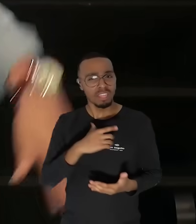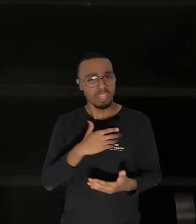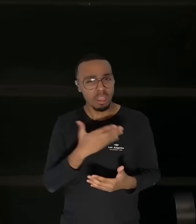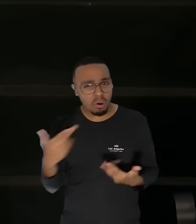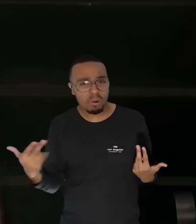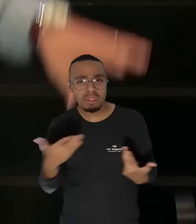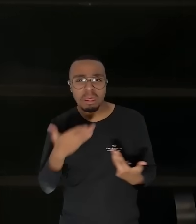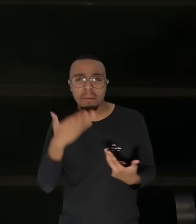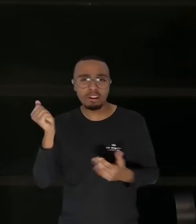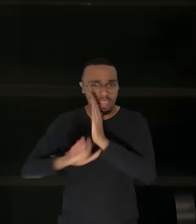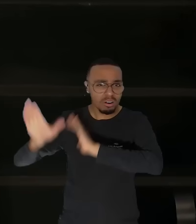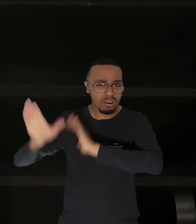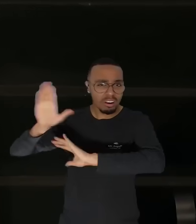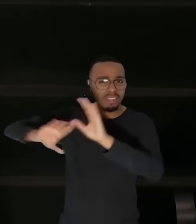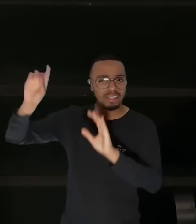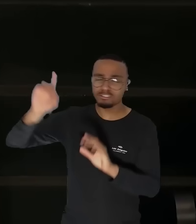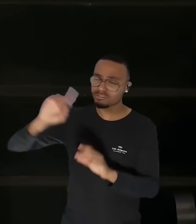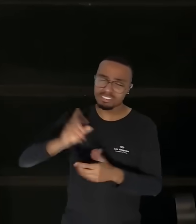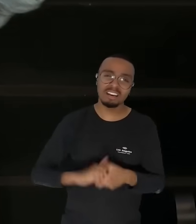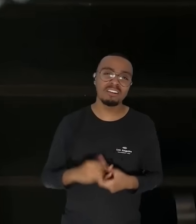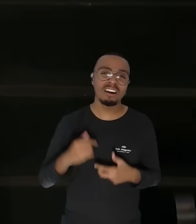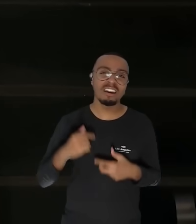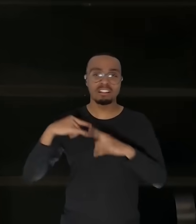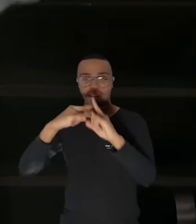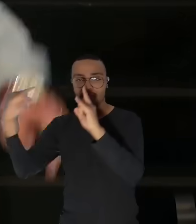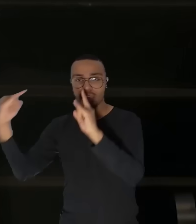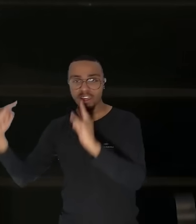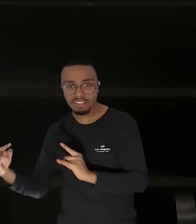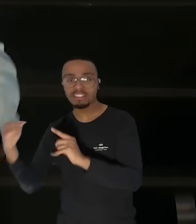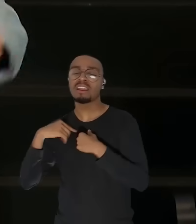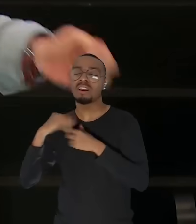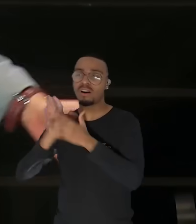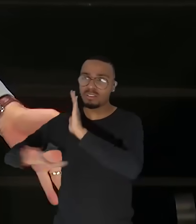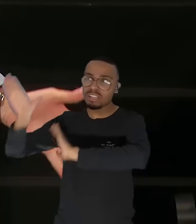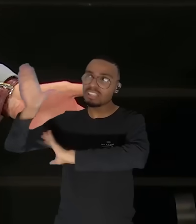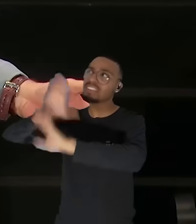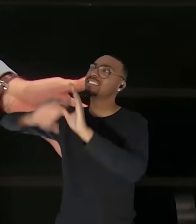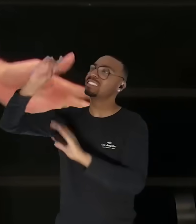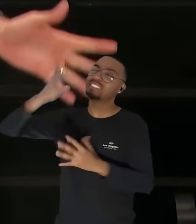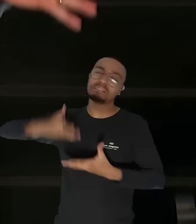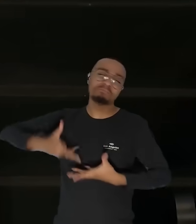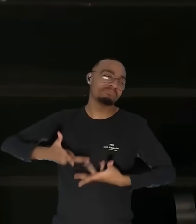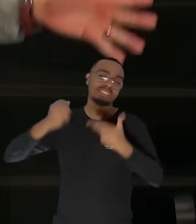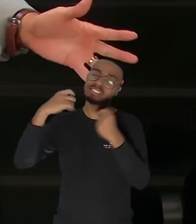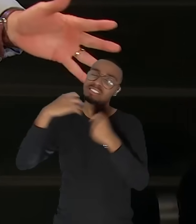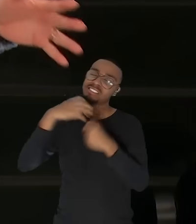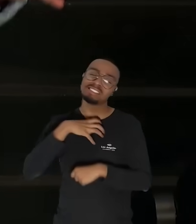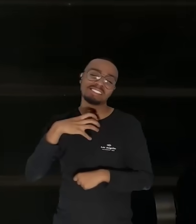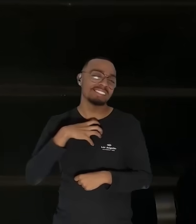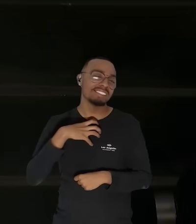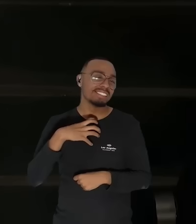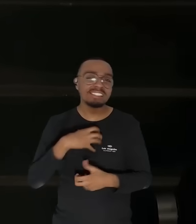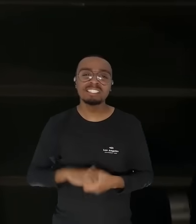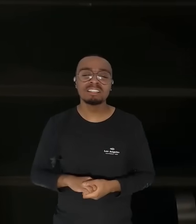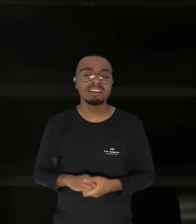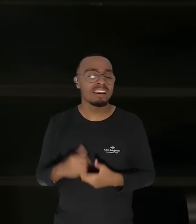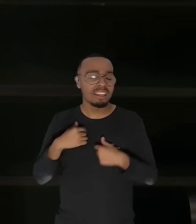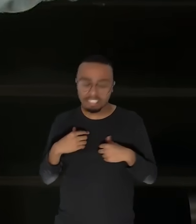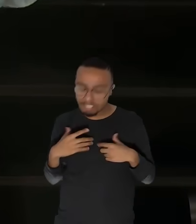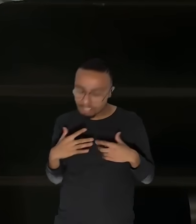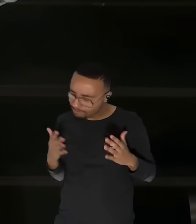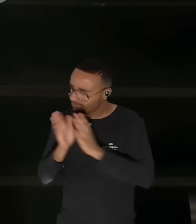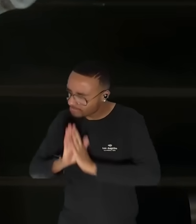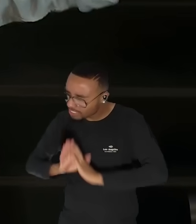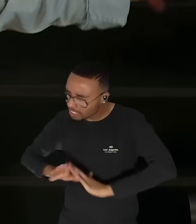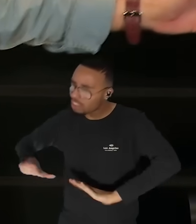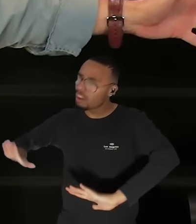mão e adorar. Eu estava lá na tenda agora, antes de começar o culto, adorando com os irmãos. Que coisa maravilhosa, que coisa maravilhosa. Fechar os olhos e